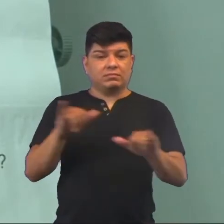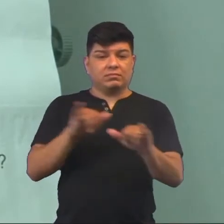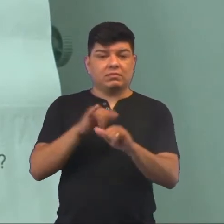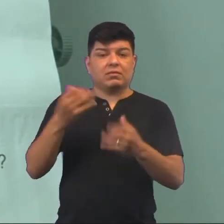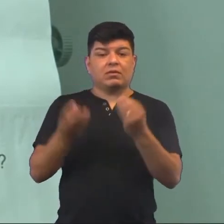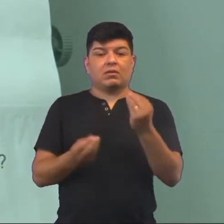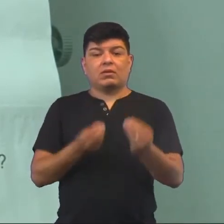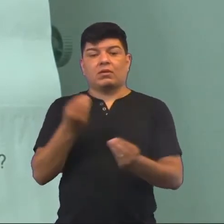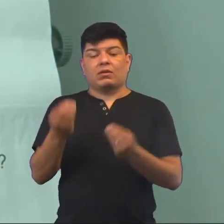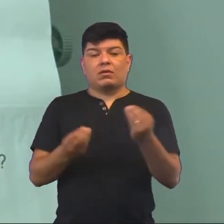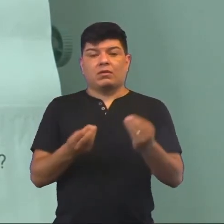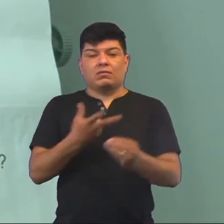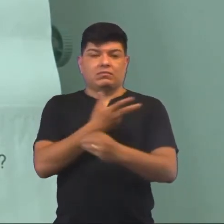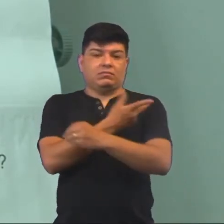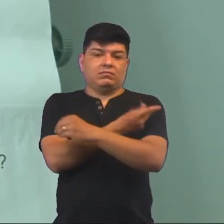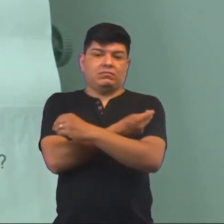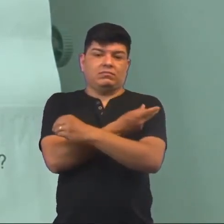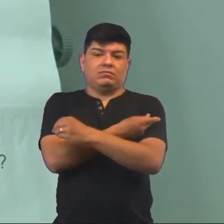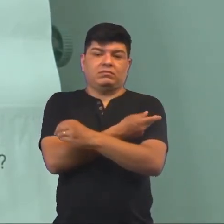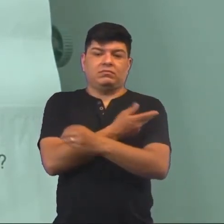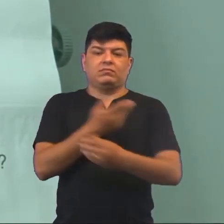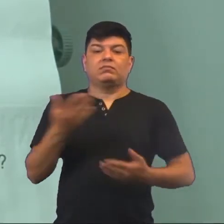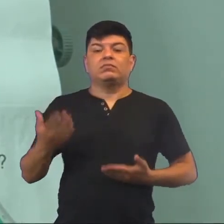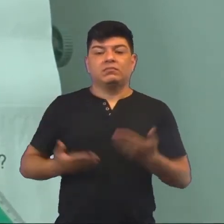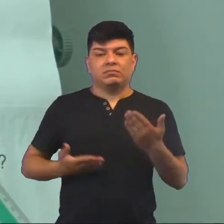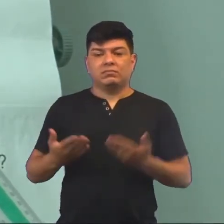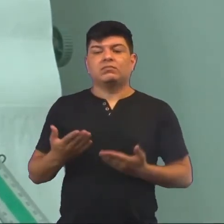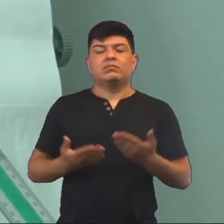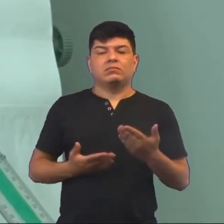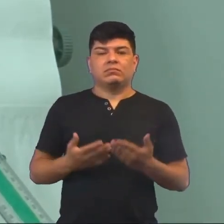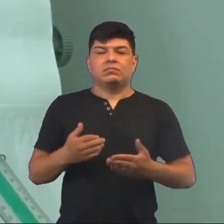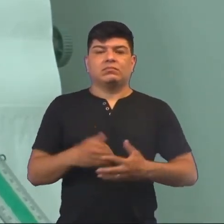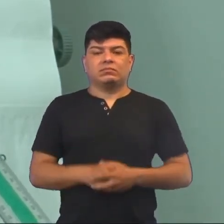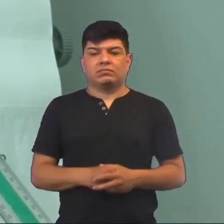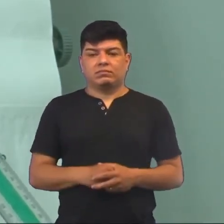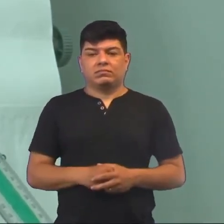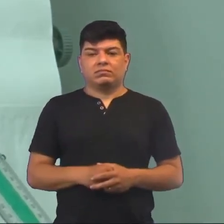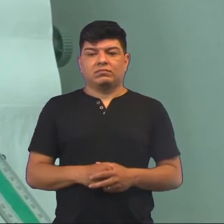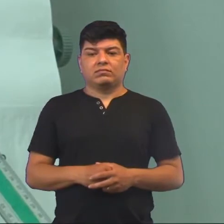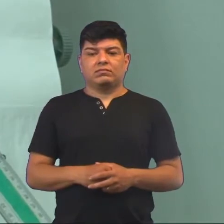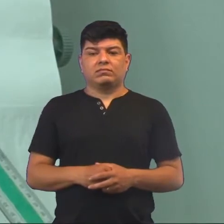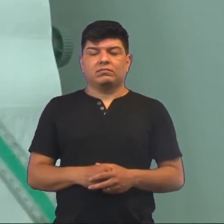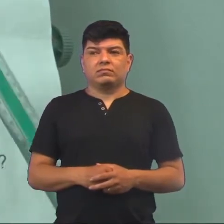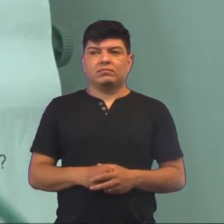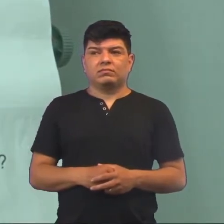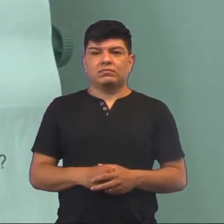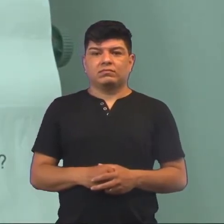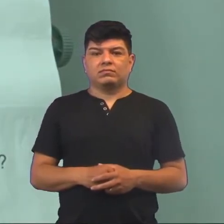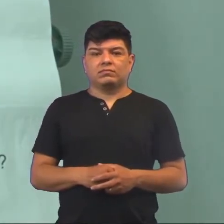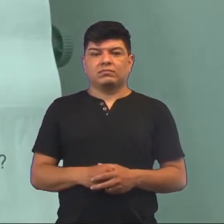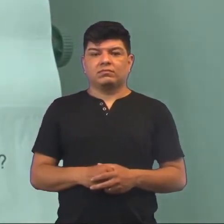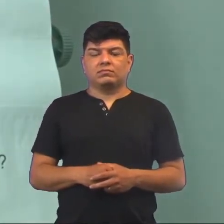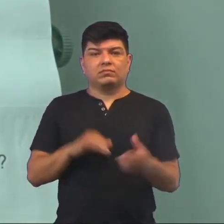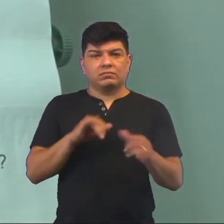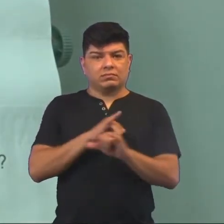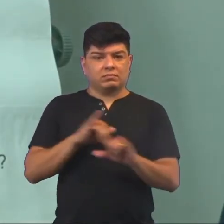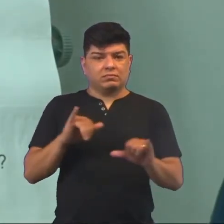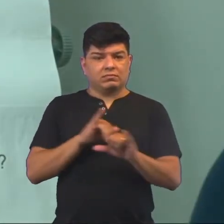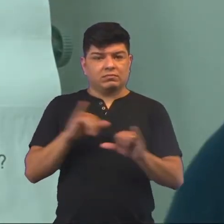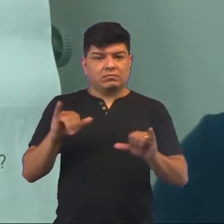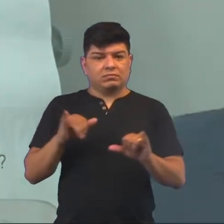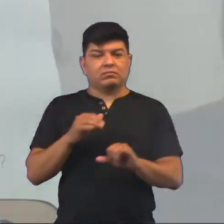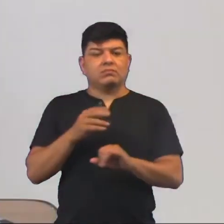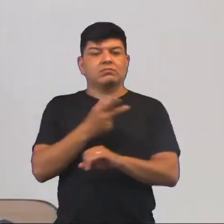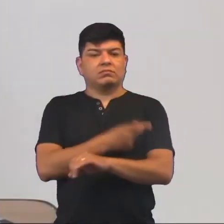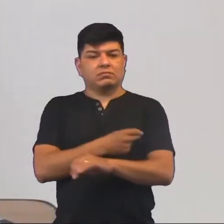Informar como atuam as vacinas e para que servem, ok? Informar para que atuam